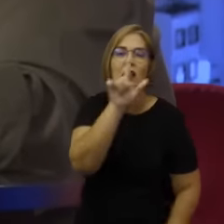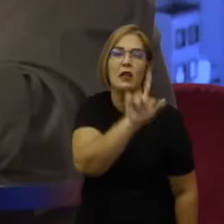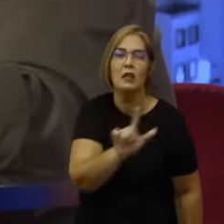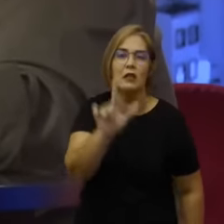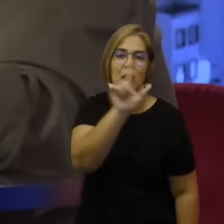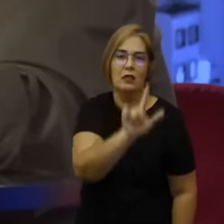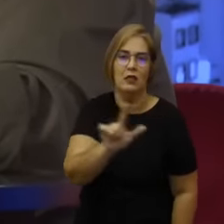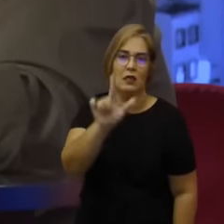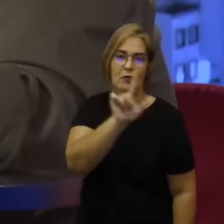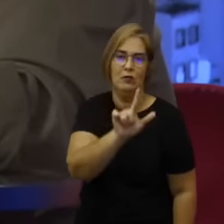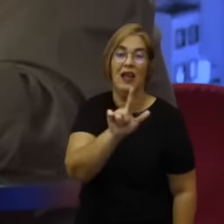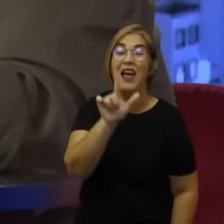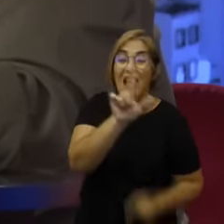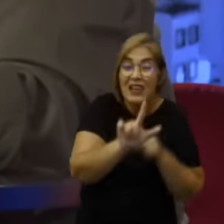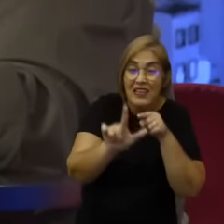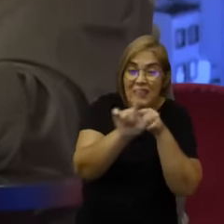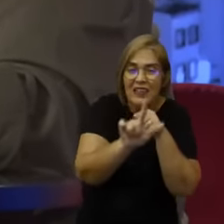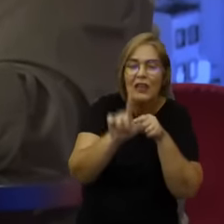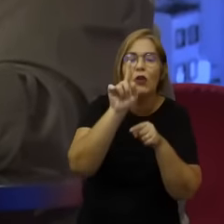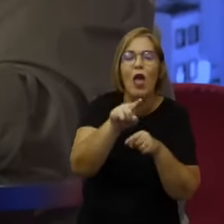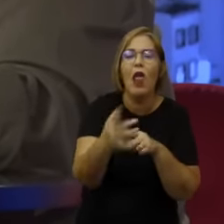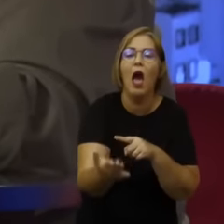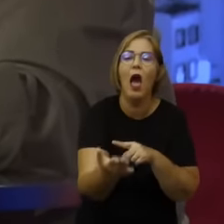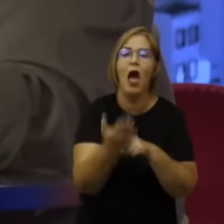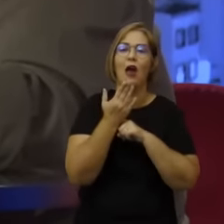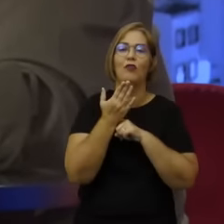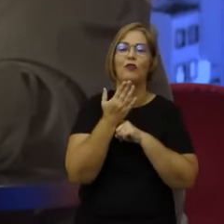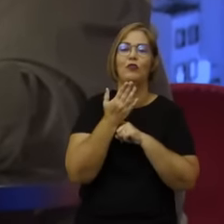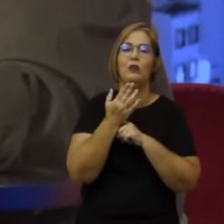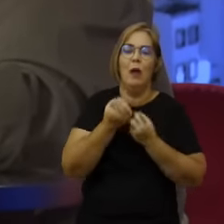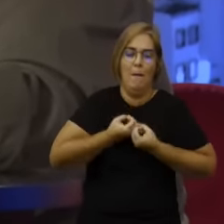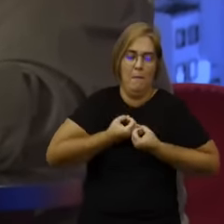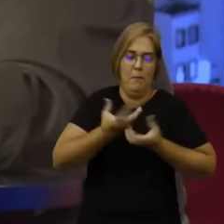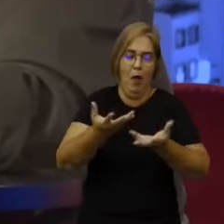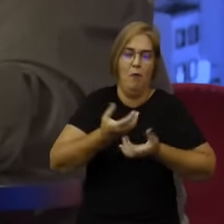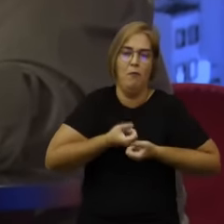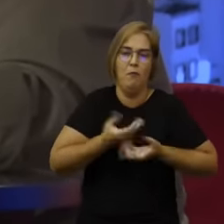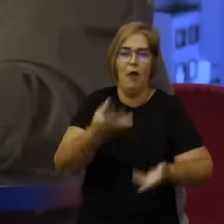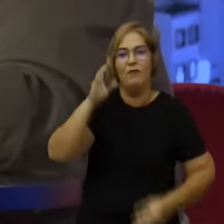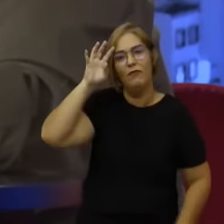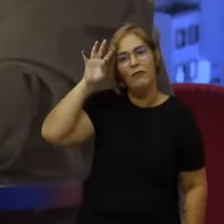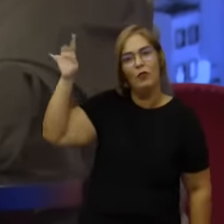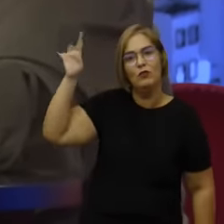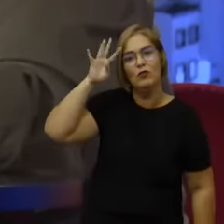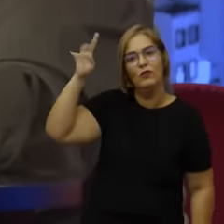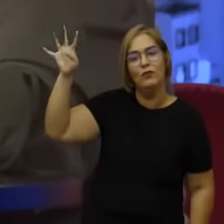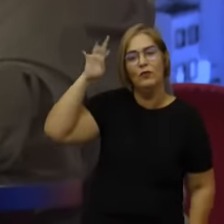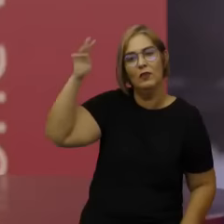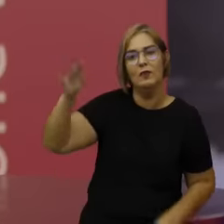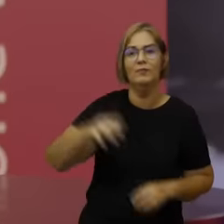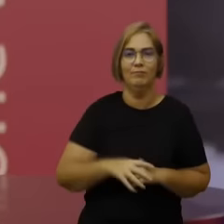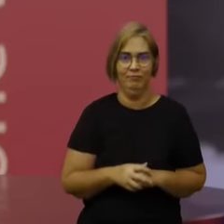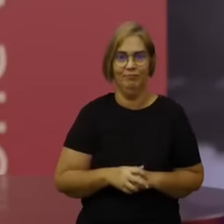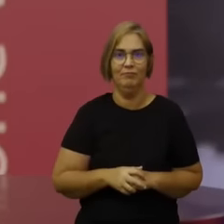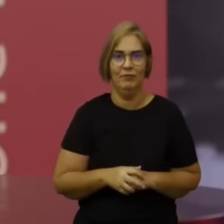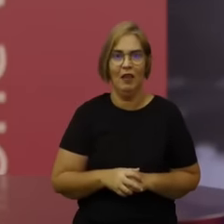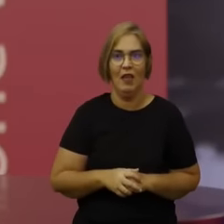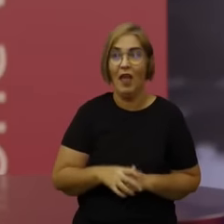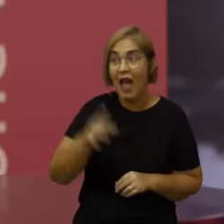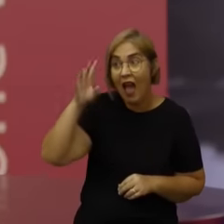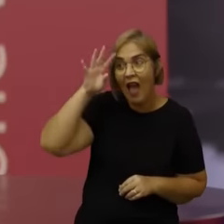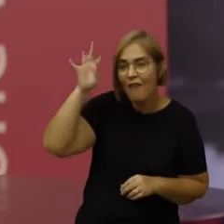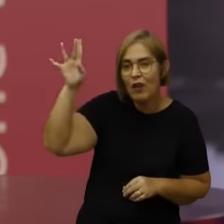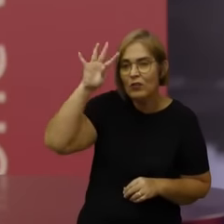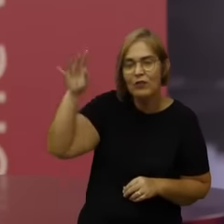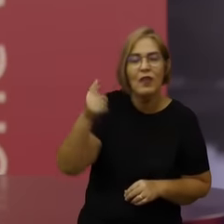literatura é um recurso de expressão filosófica e vice-versa, né? A filosofia ela não se esgota em si